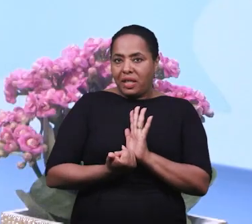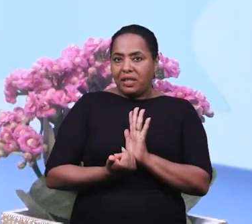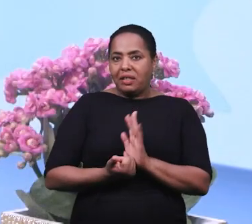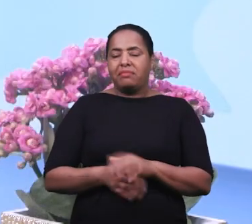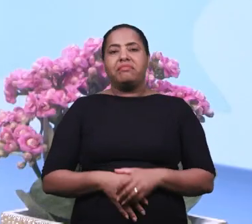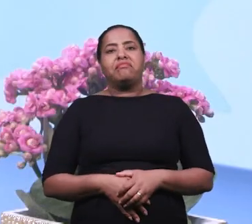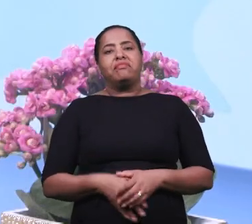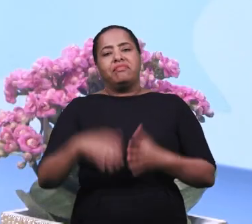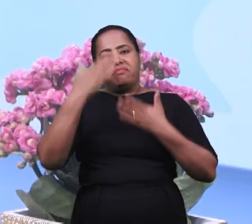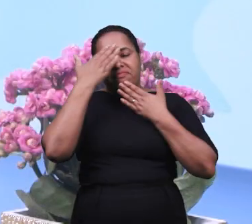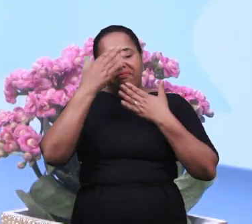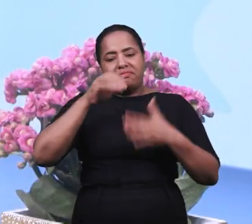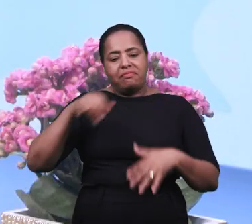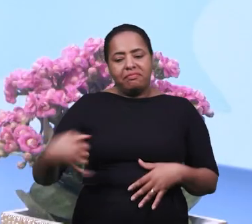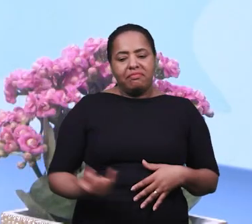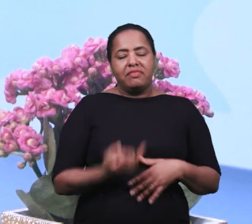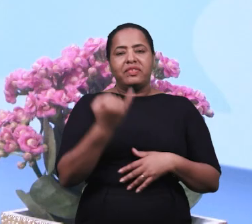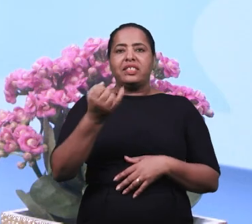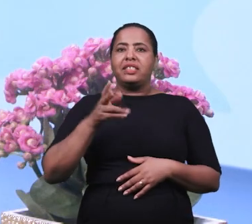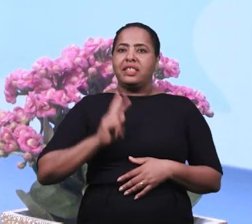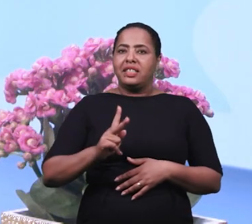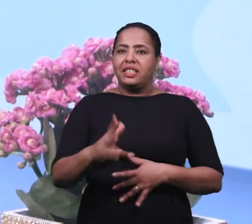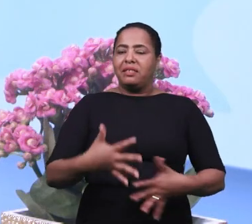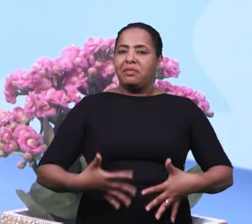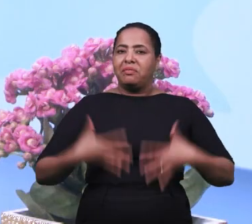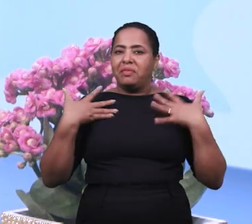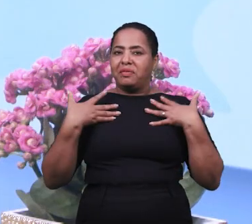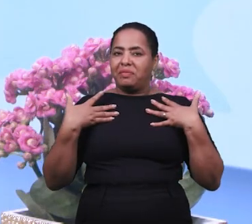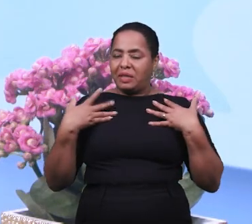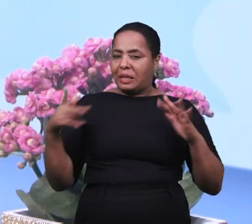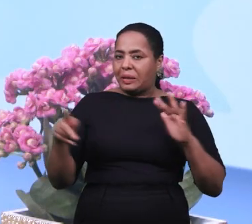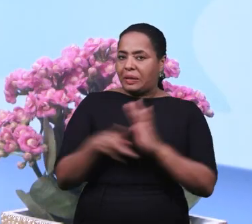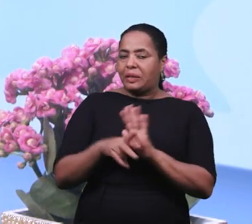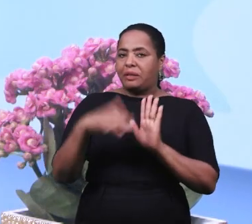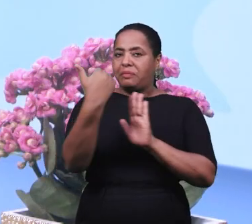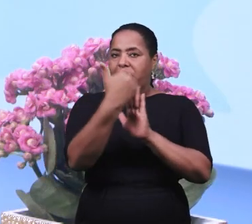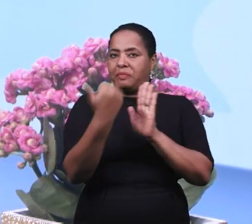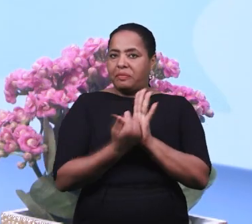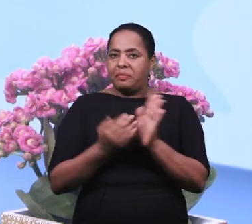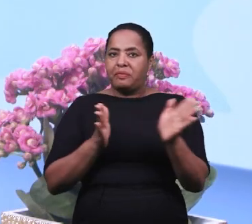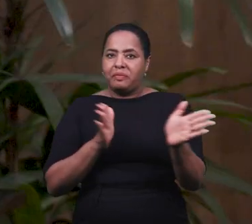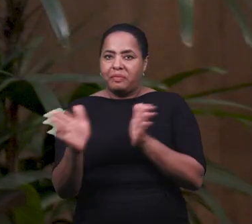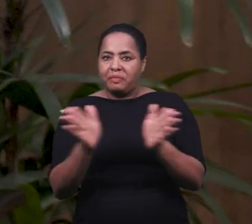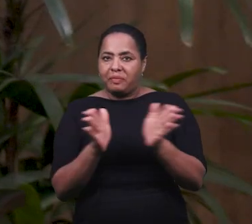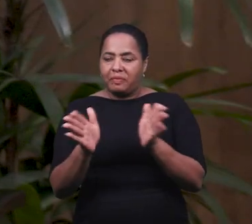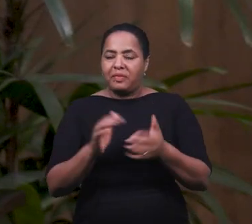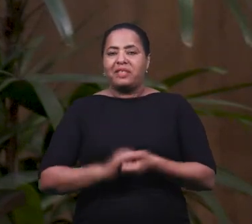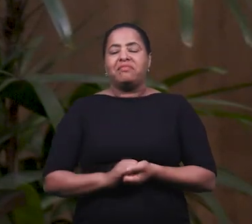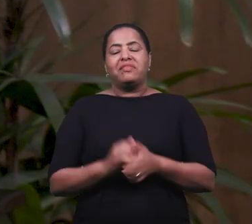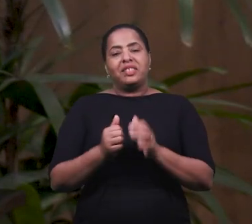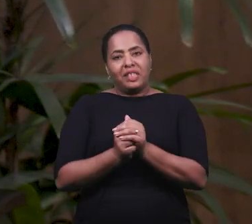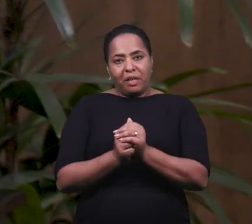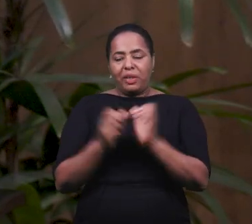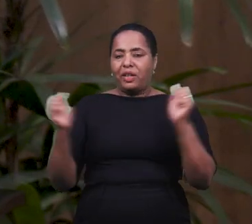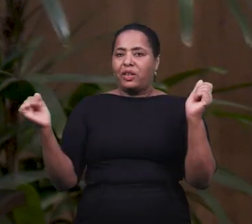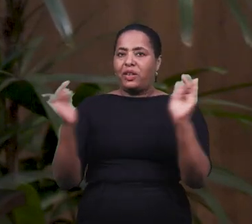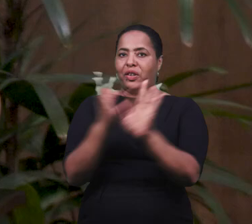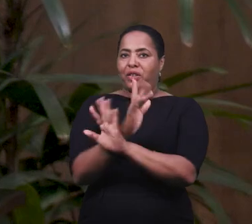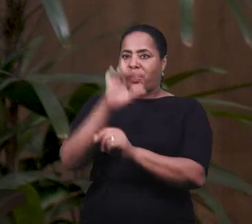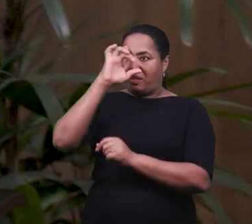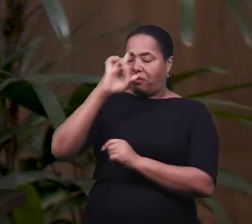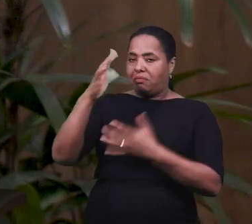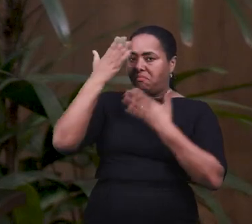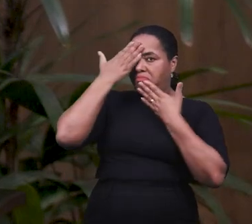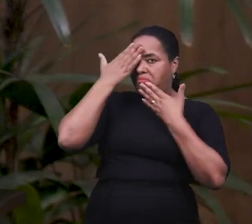agradeço a oportunidade e é sempre um privilégio fazer parte desse quadro, né? Acessibilidade em Ação. Amém. Glória a Deus.